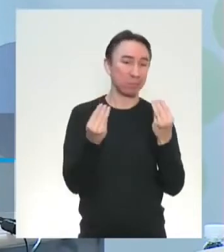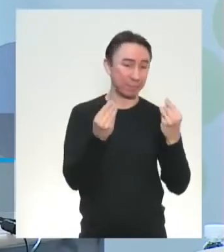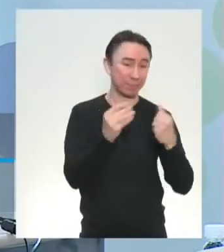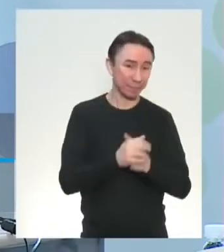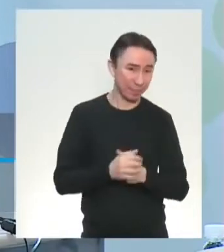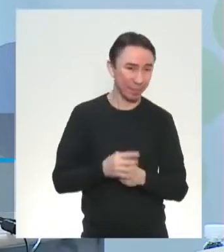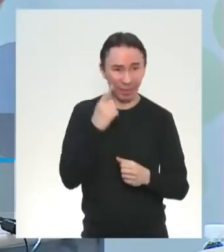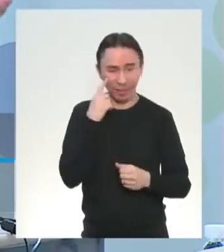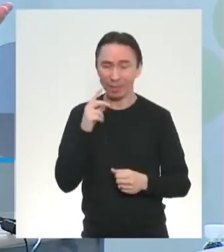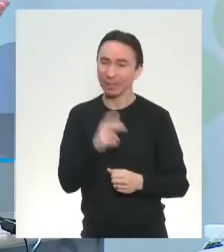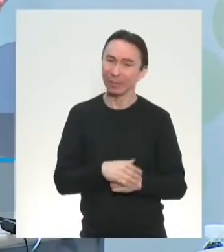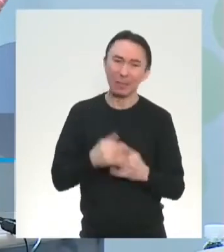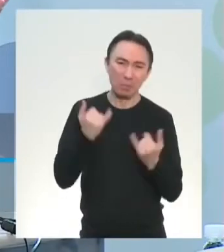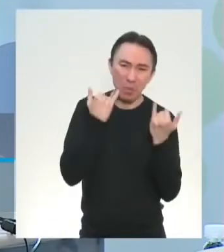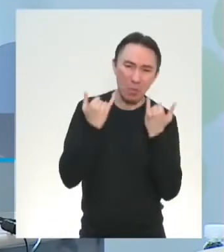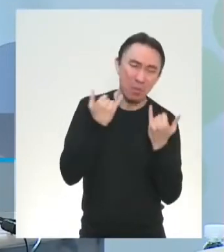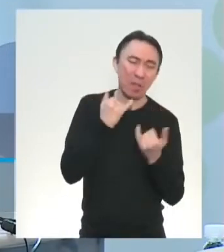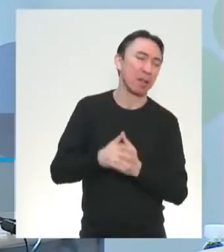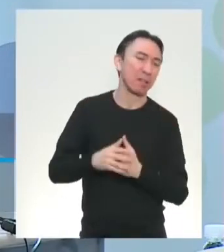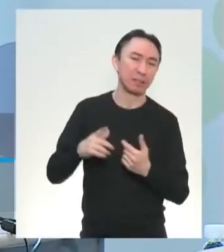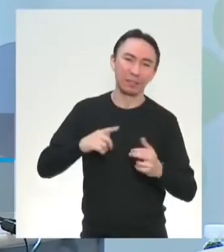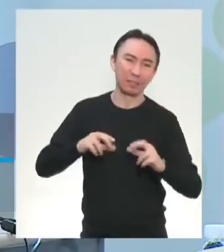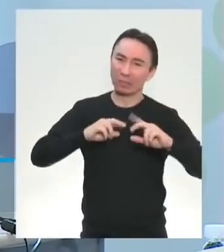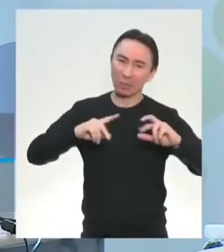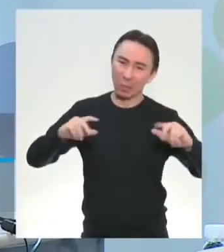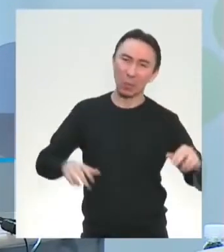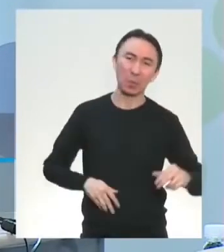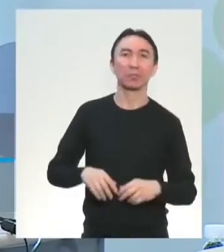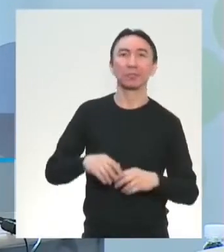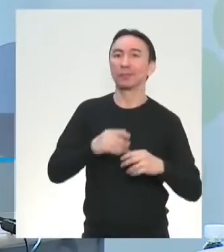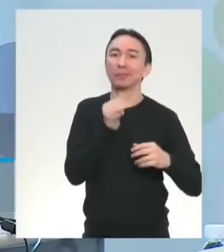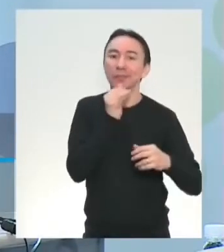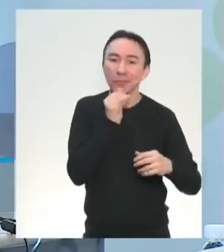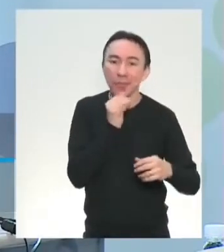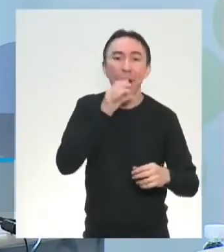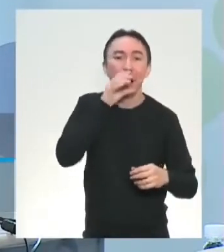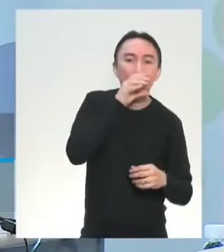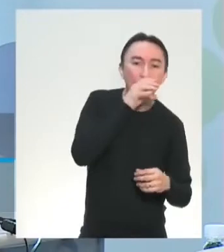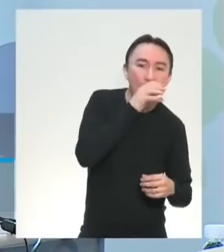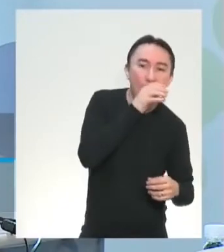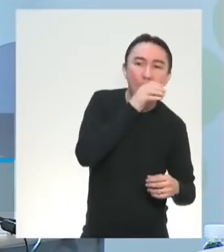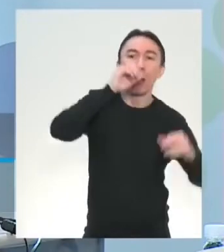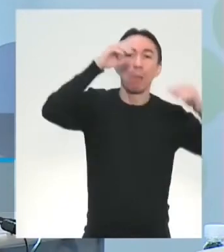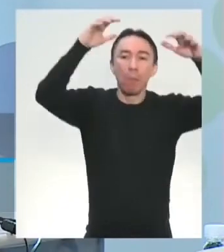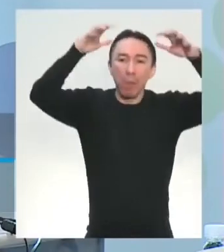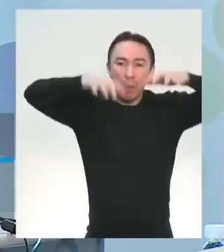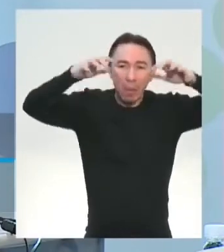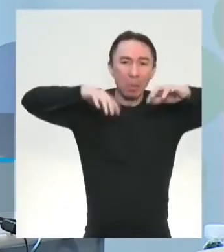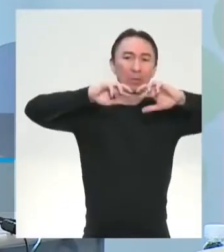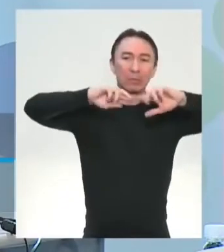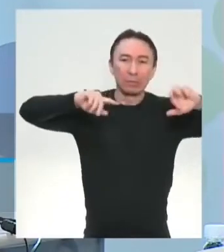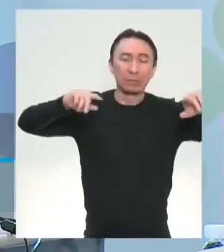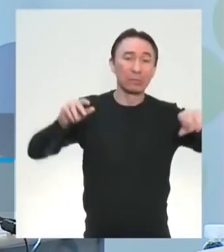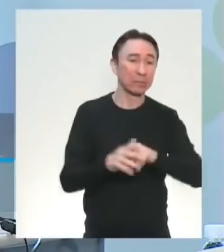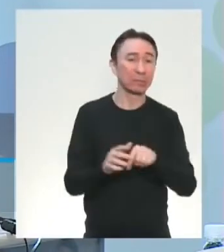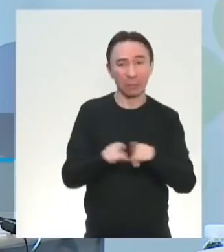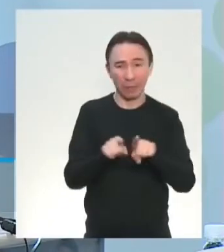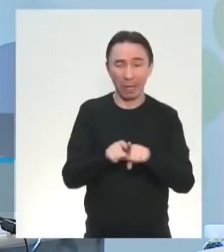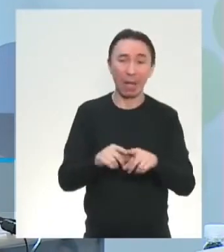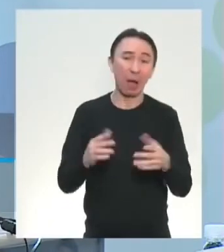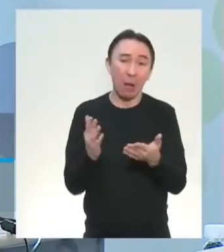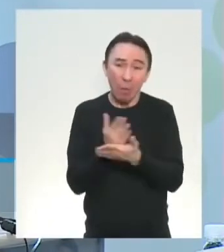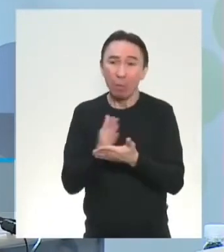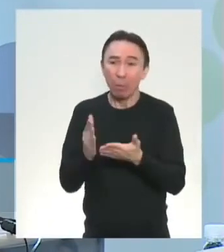processos naturais, como meteorologia e até desastres naturais, para tentar, né, não é uma certeza,